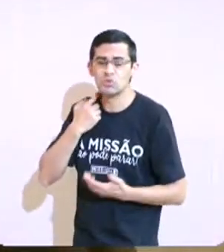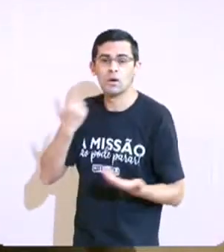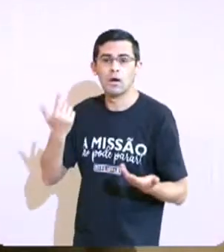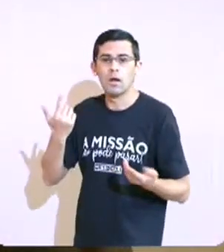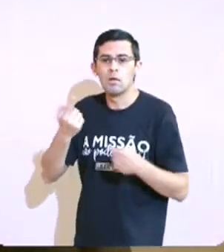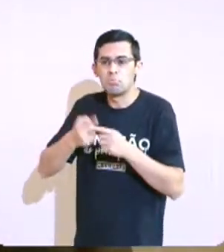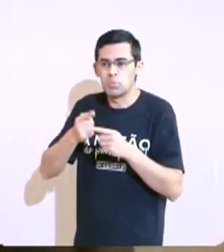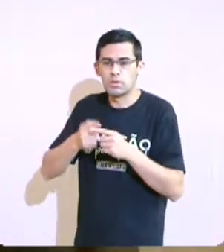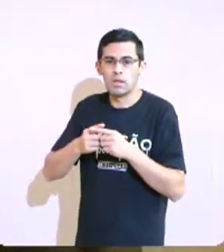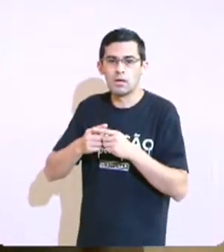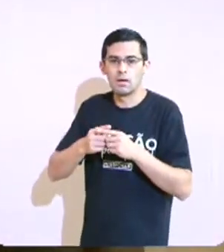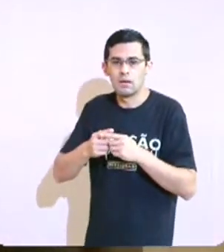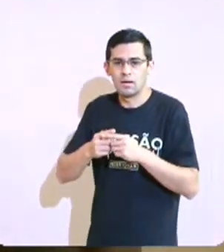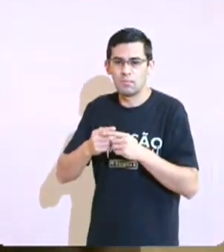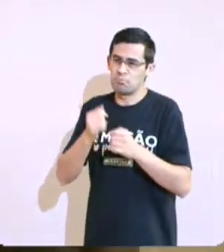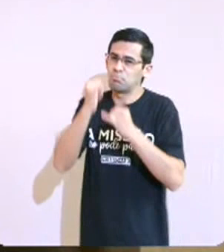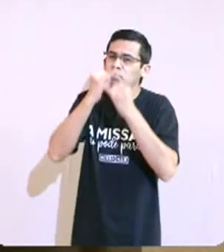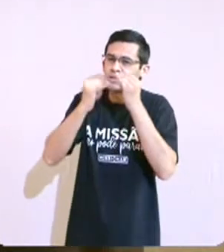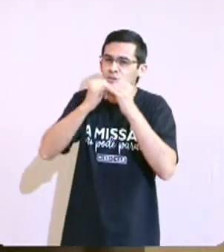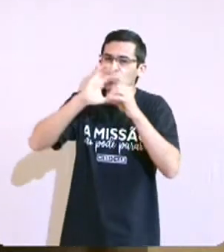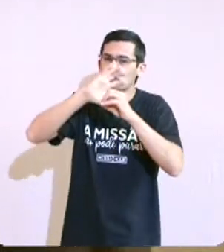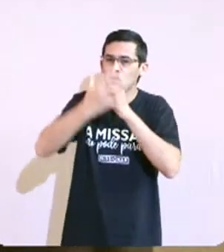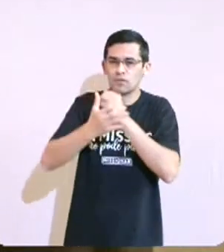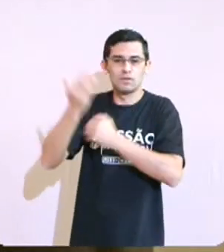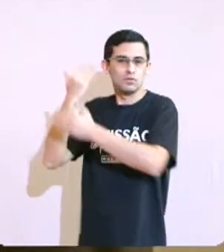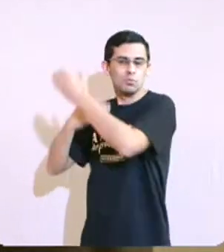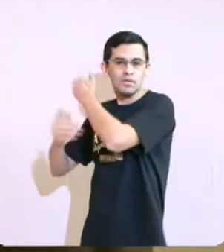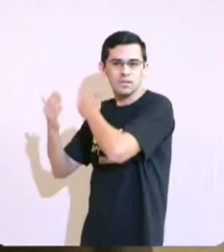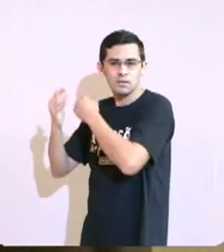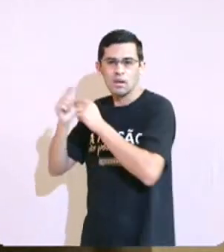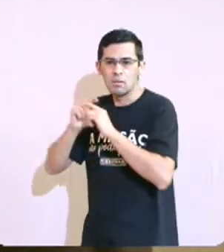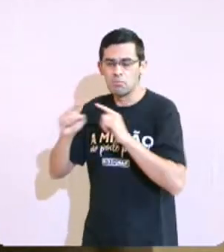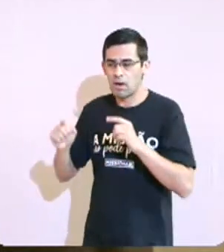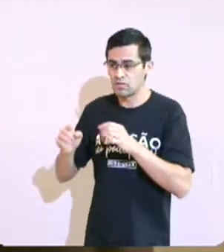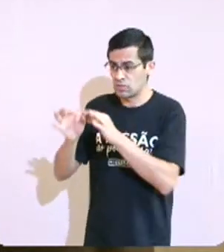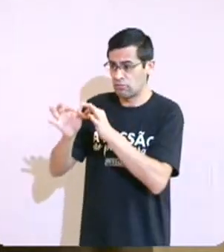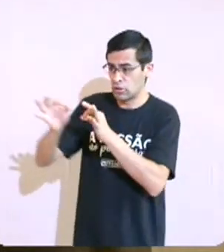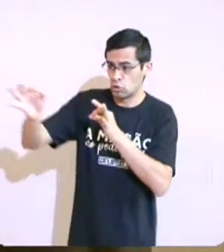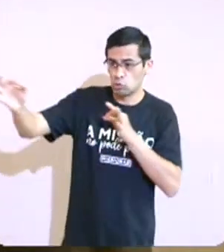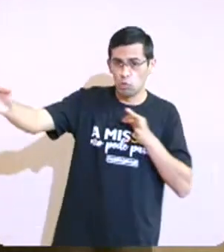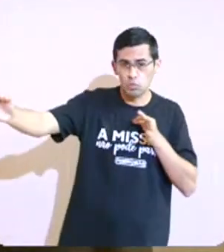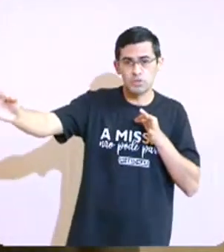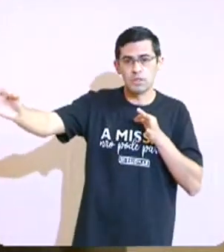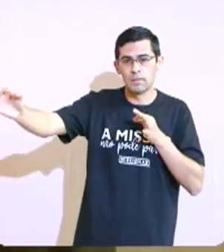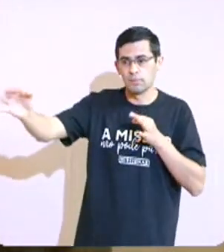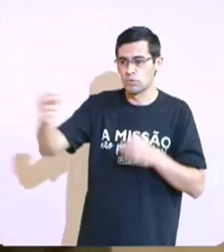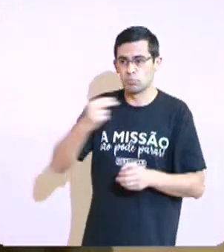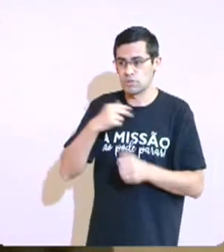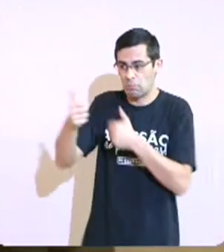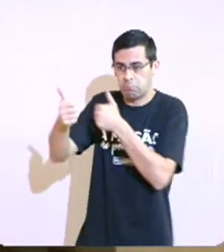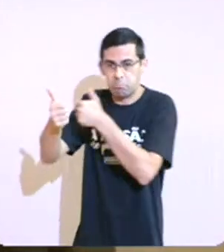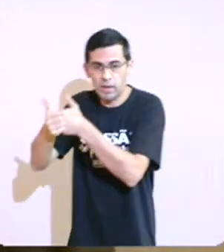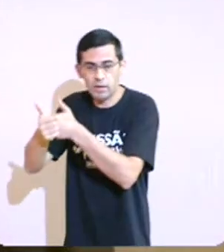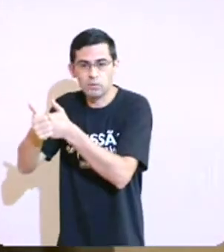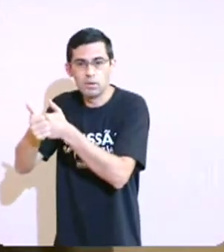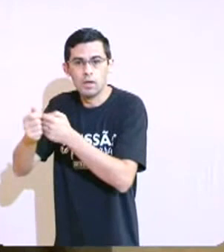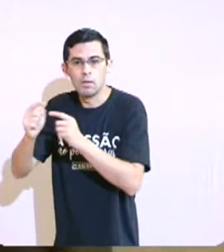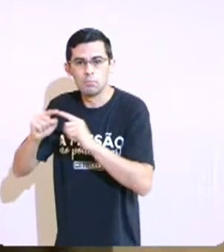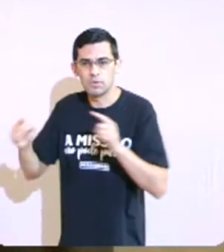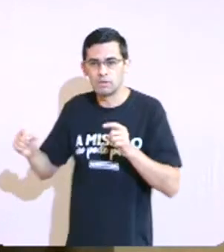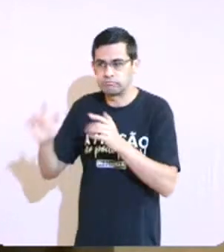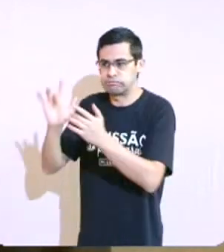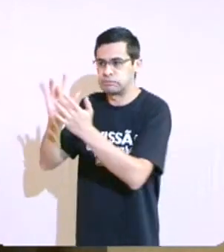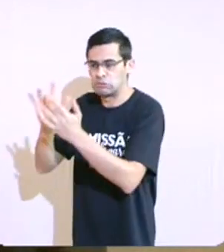porque aquele era o coronavírus daqueles dias. Tinha que ficar um metro de distância mínimo para evitar